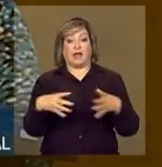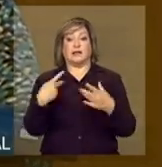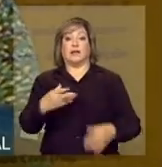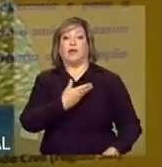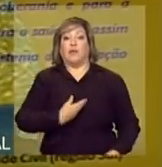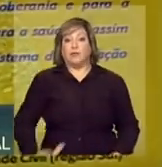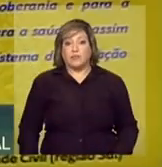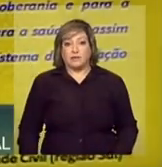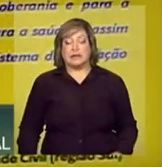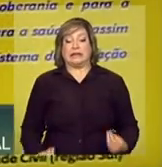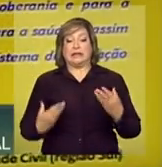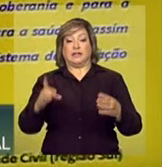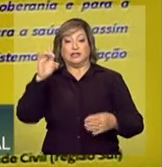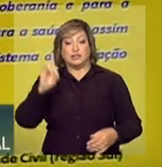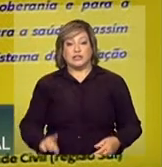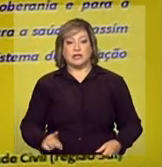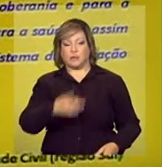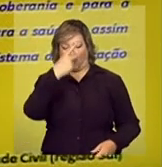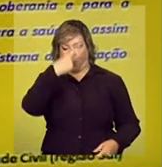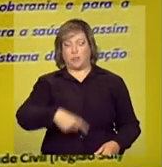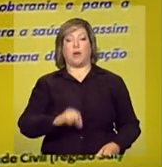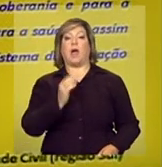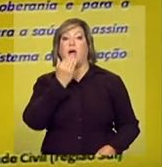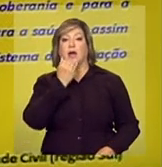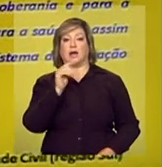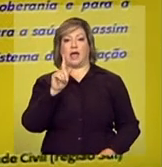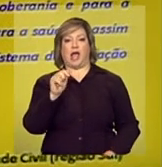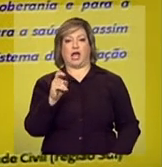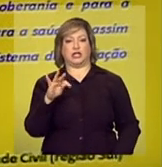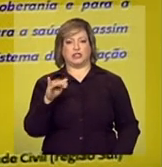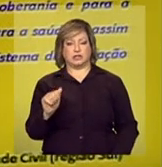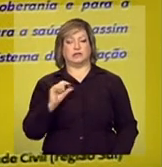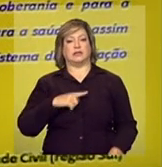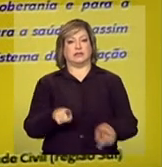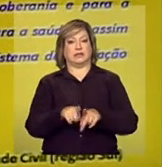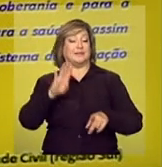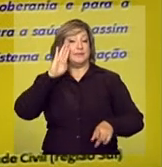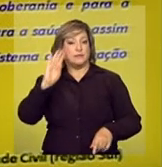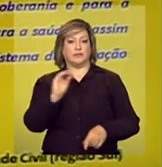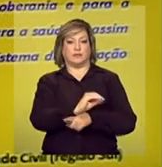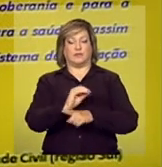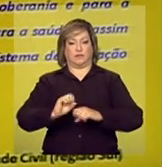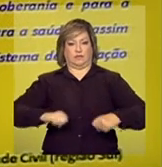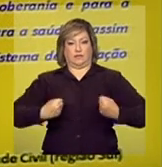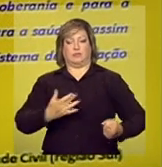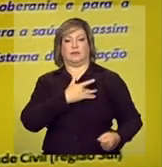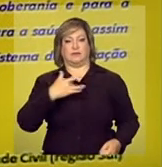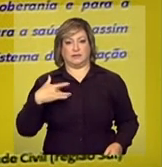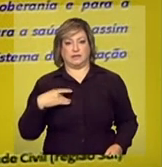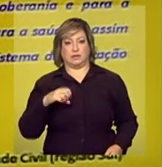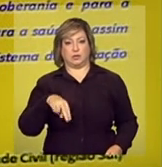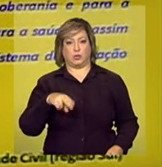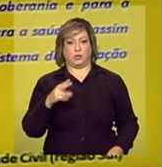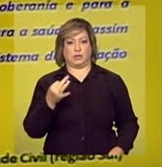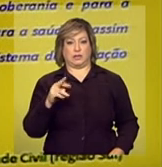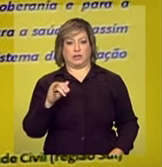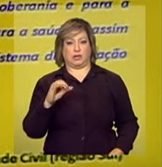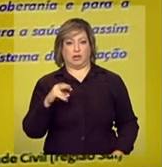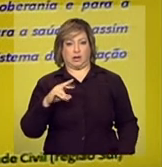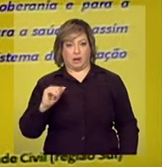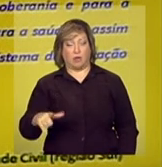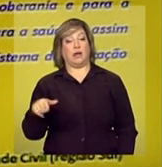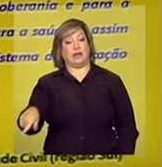destinado a garantir o direito humano à alimentação e promover a soberania, a segurança alimentar e nutricional. O CISAM está para o direito